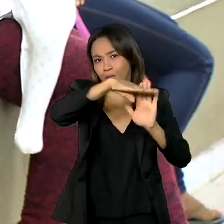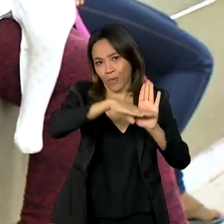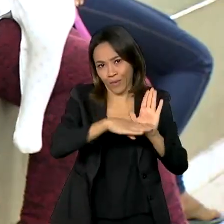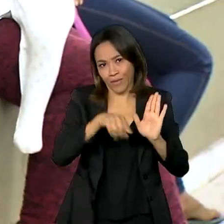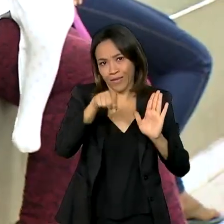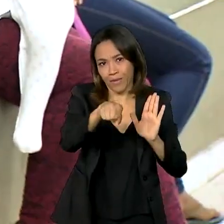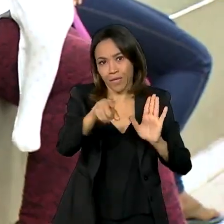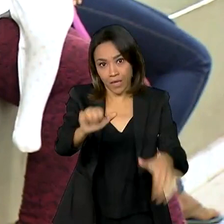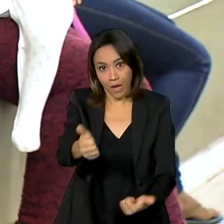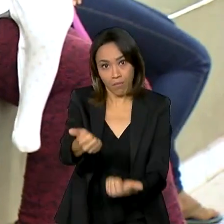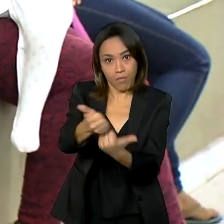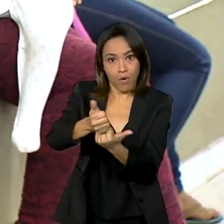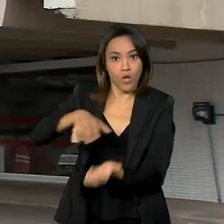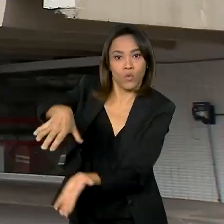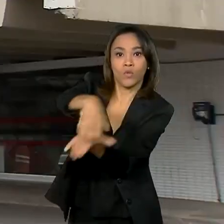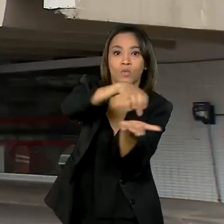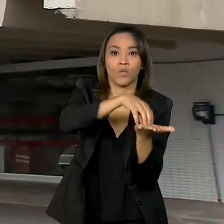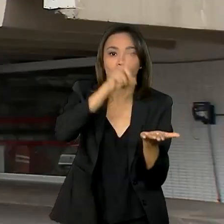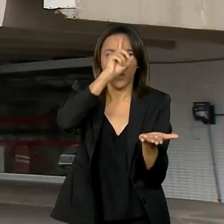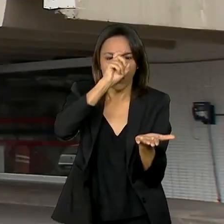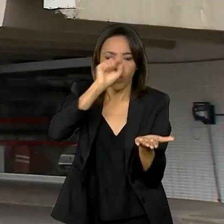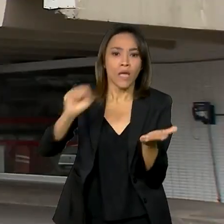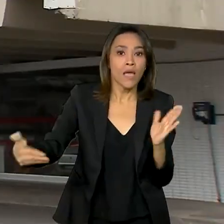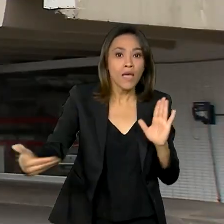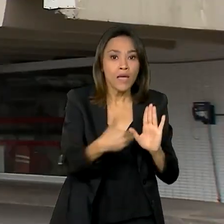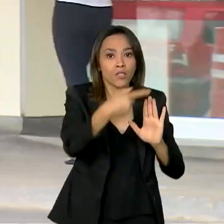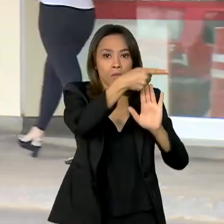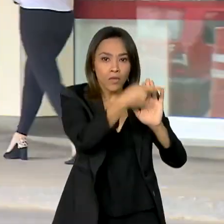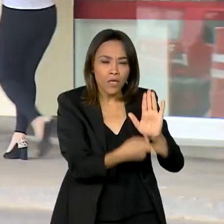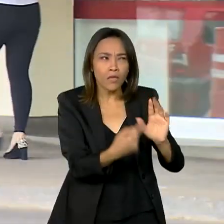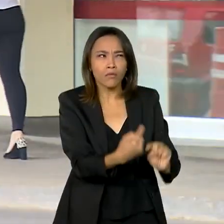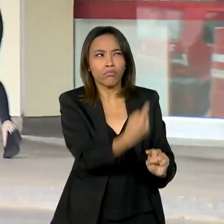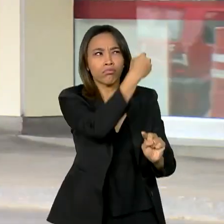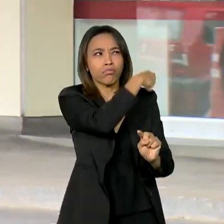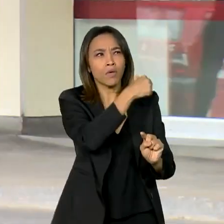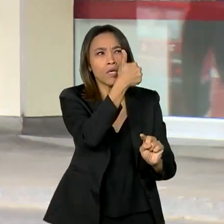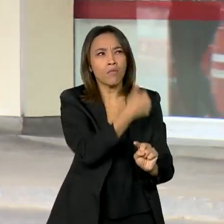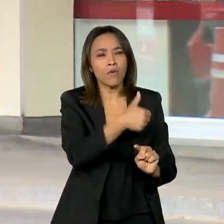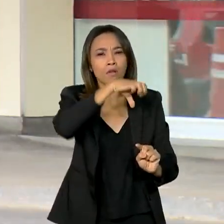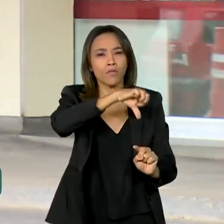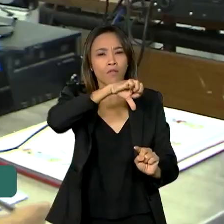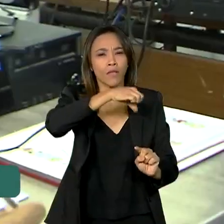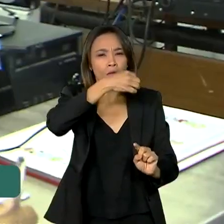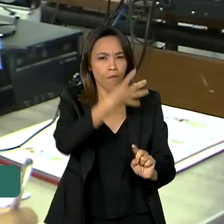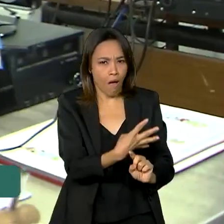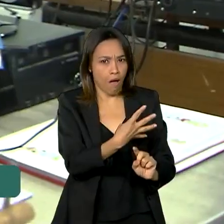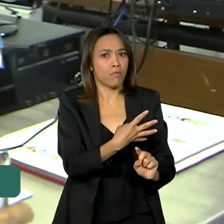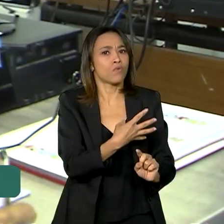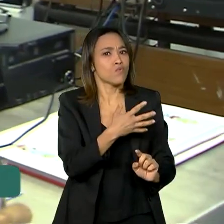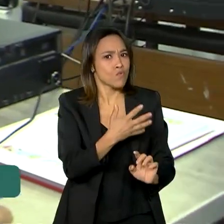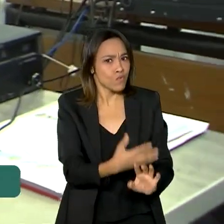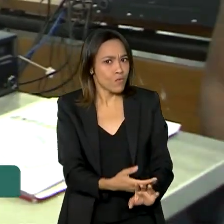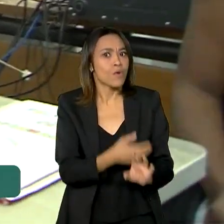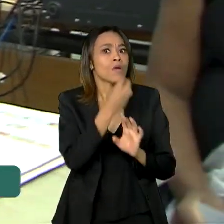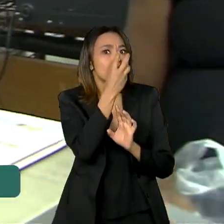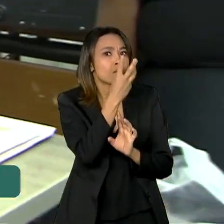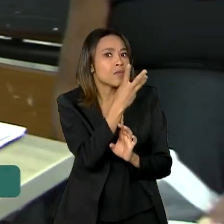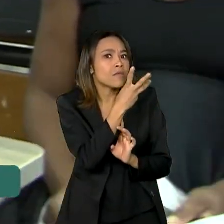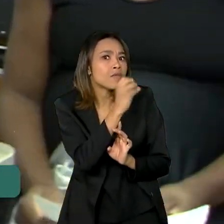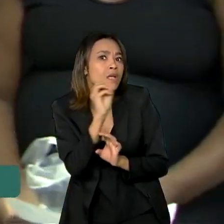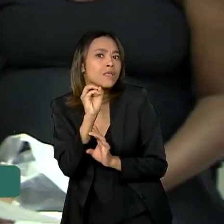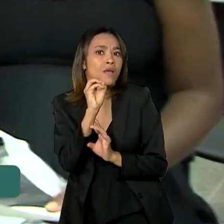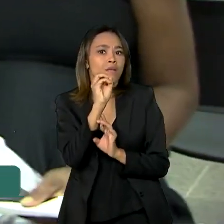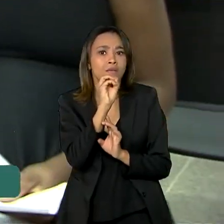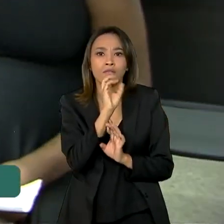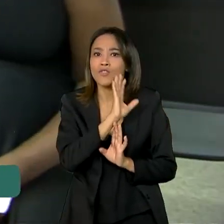do Sistema Único de Saúde. O projeto começou em 1994, com apenas 300 equipes